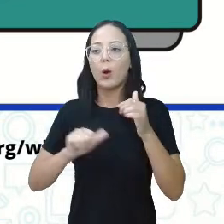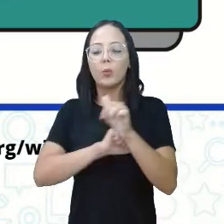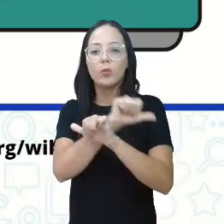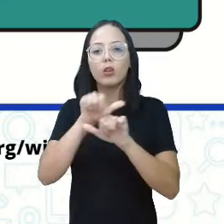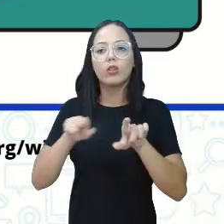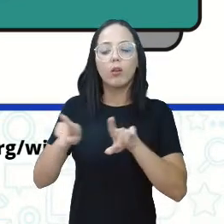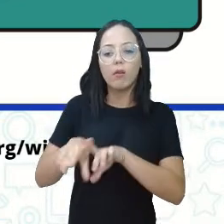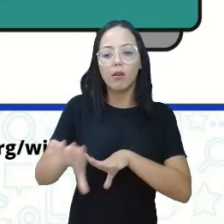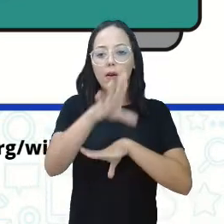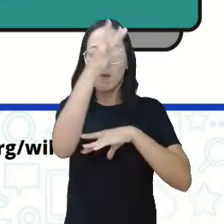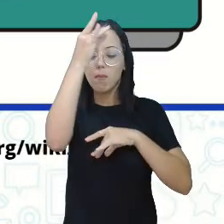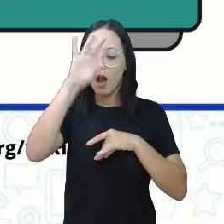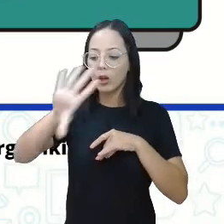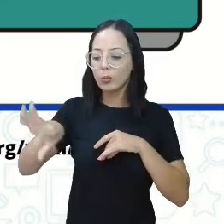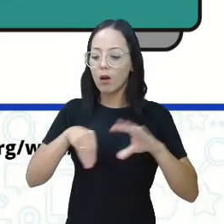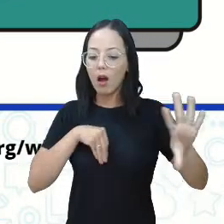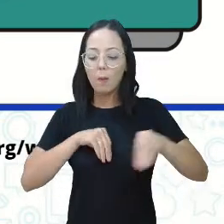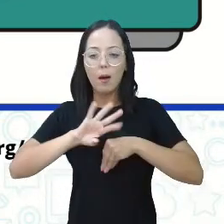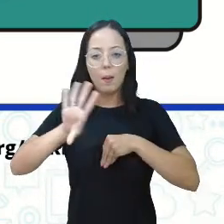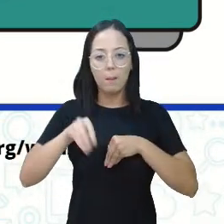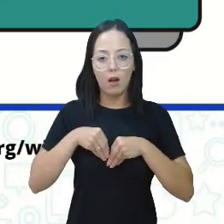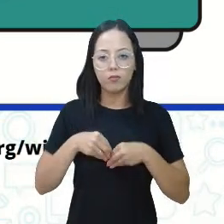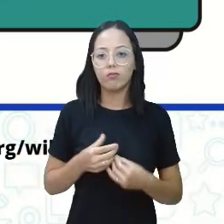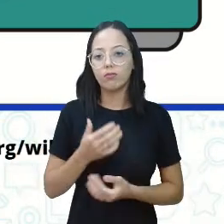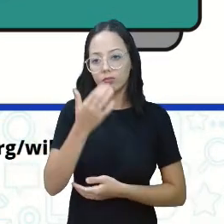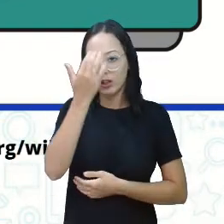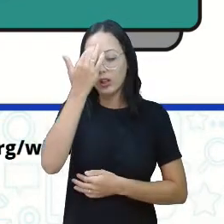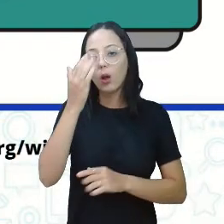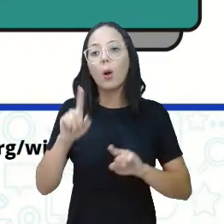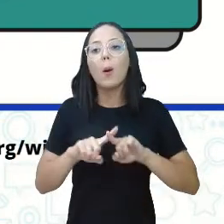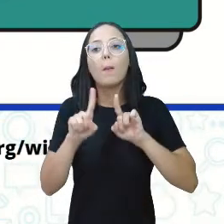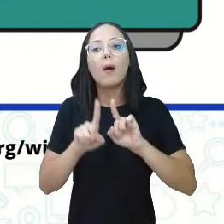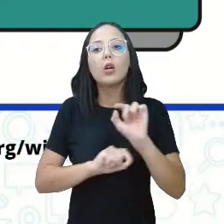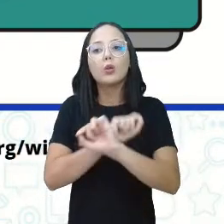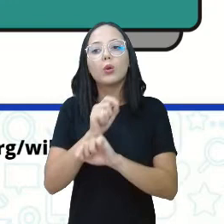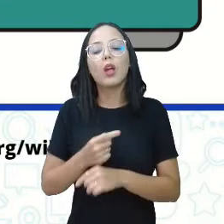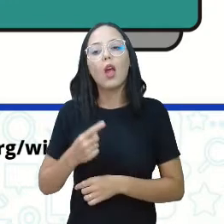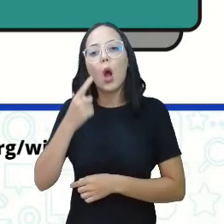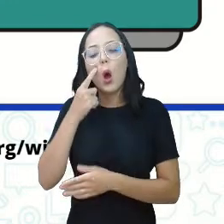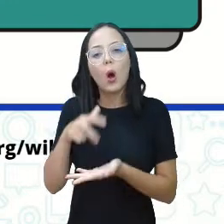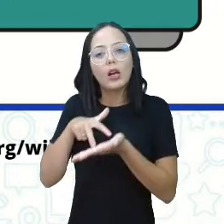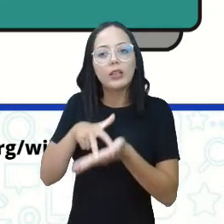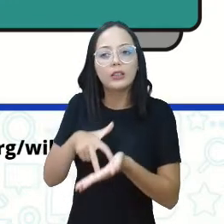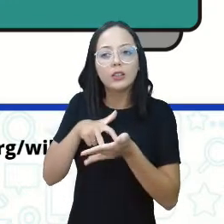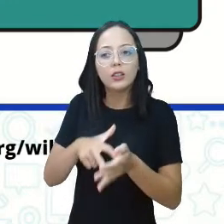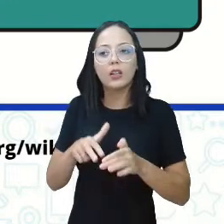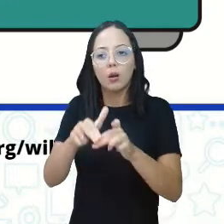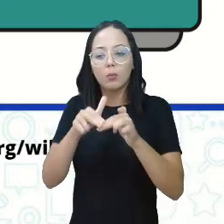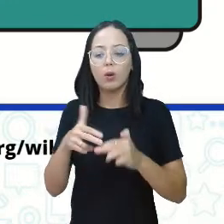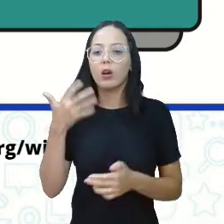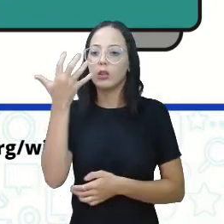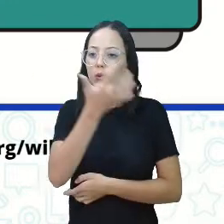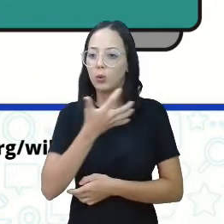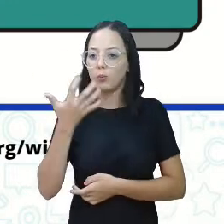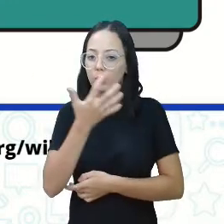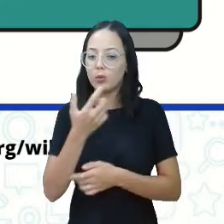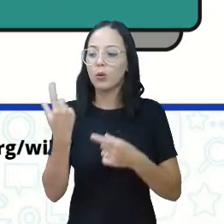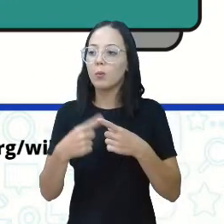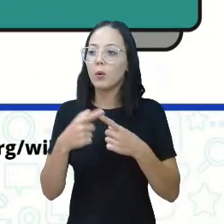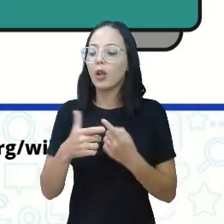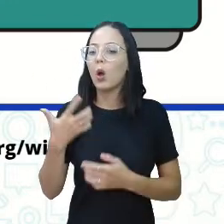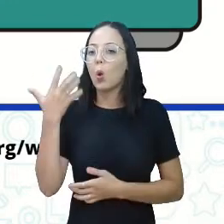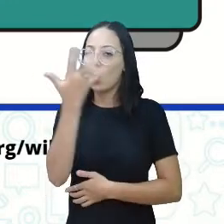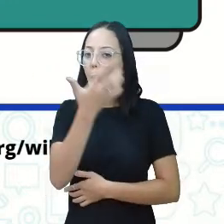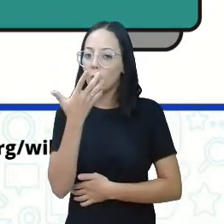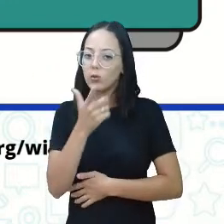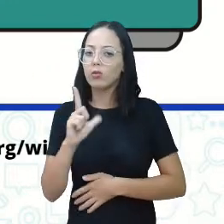incorporando elementos de várias procedências. Até pela pouca resistência por parte dos músicos. Os músicos tinham uma mente